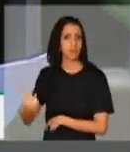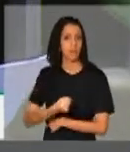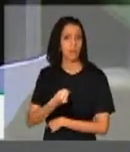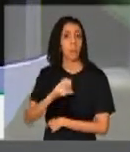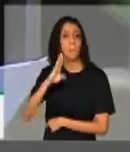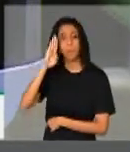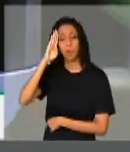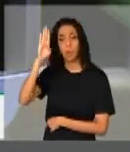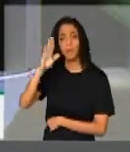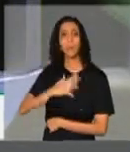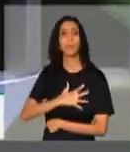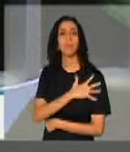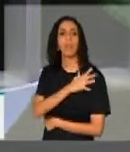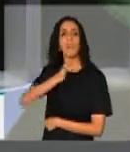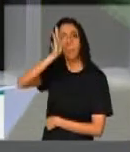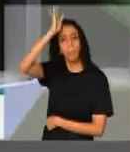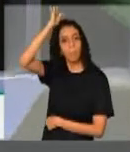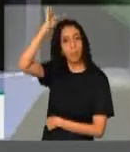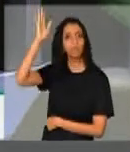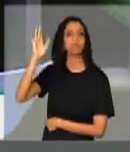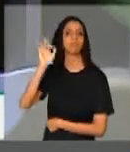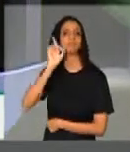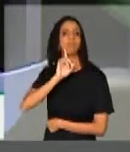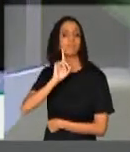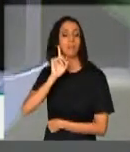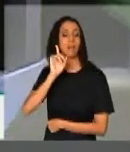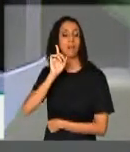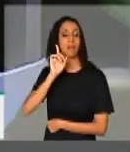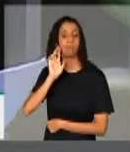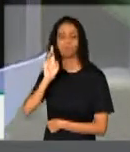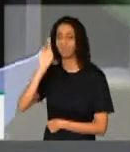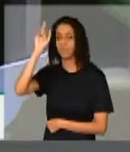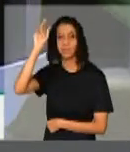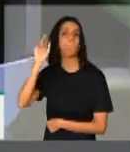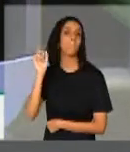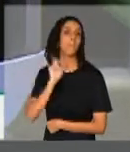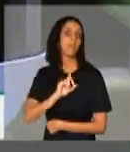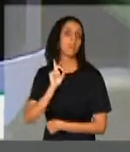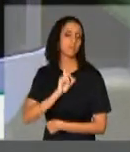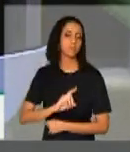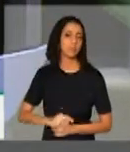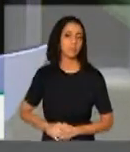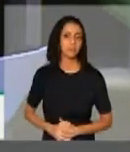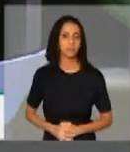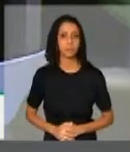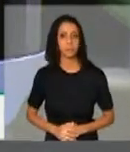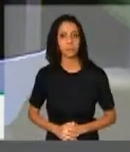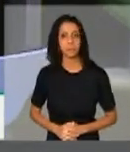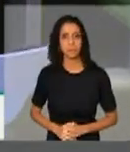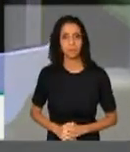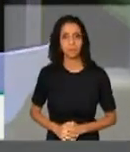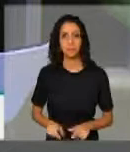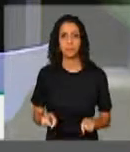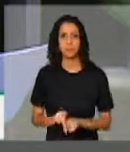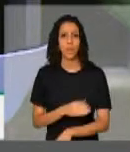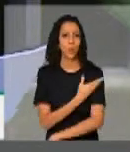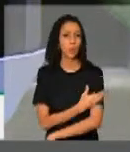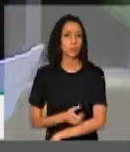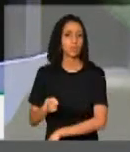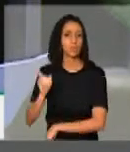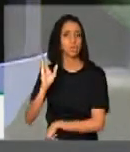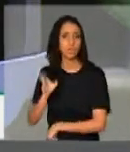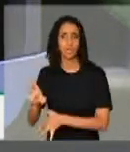aos militares do corpo de bombeiros do estado de minas gerais uma grande união de forças costumeira entre esses profissionais